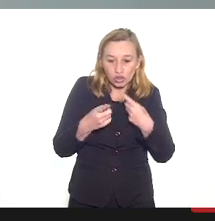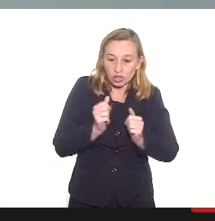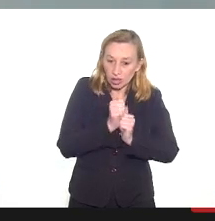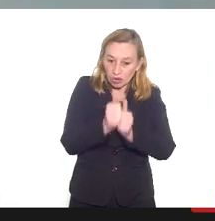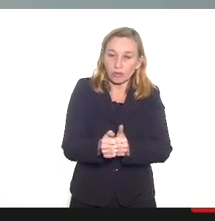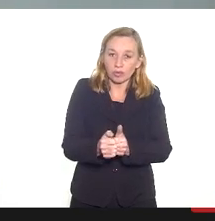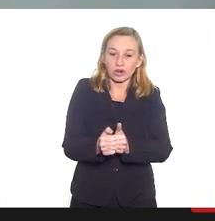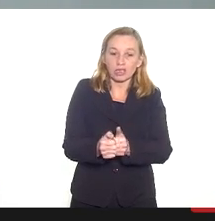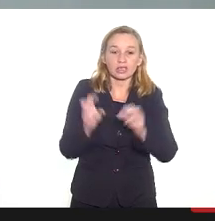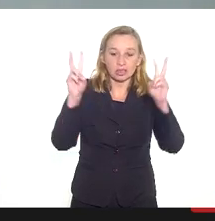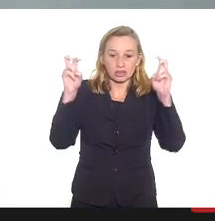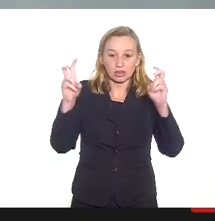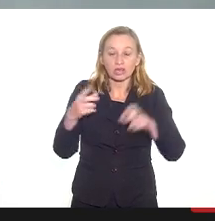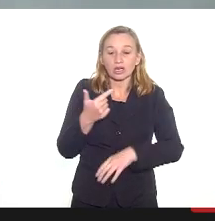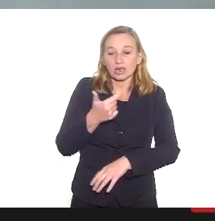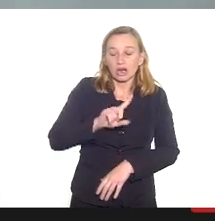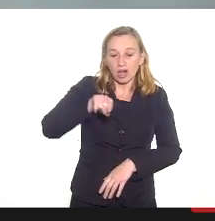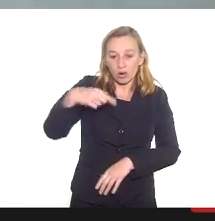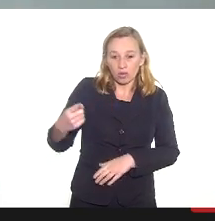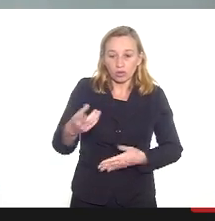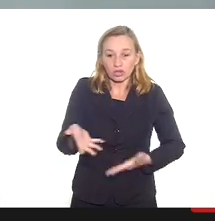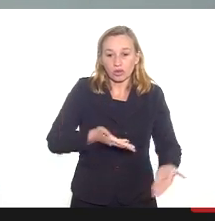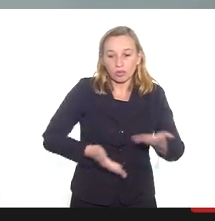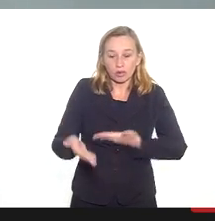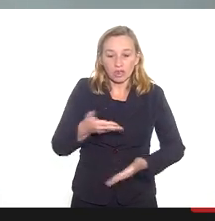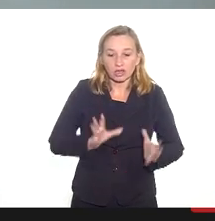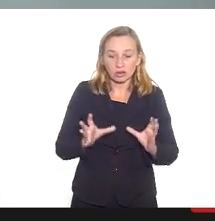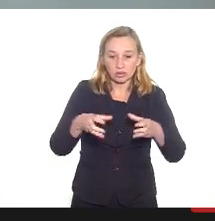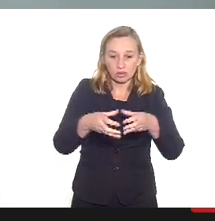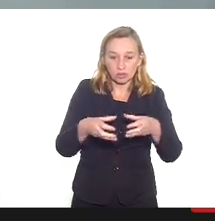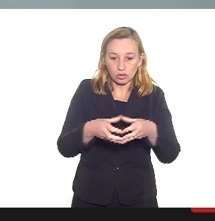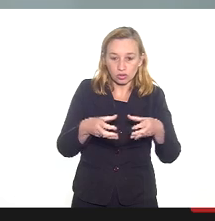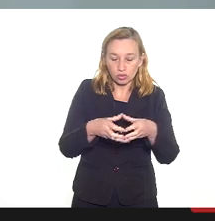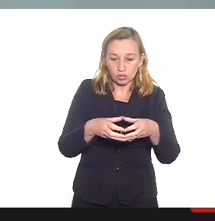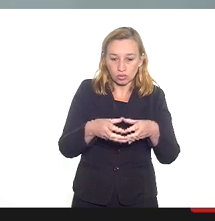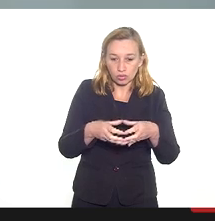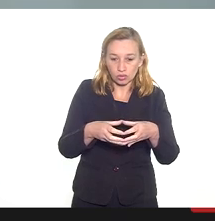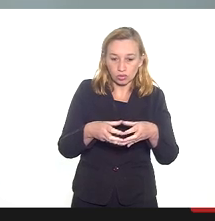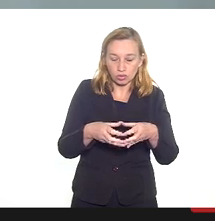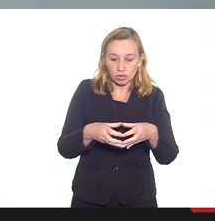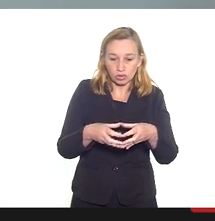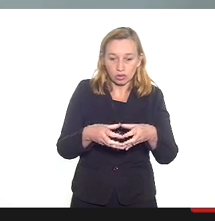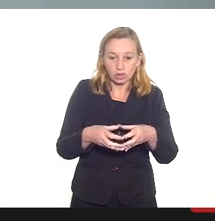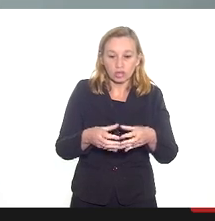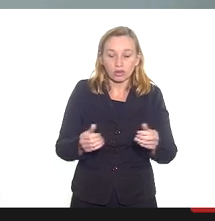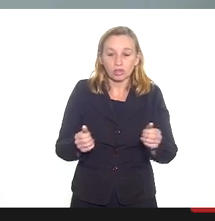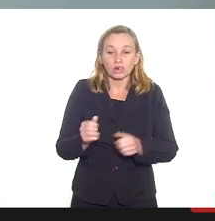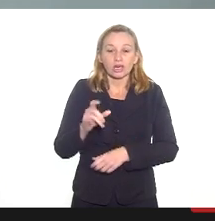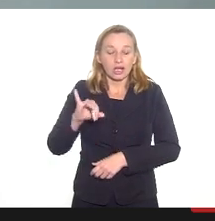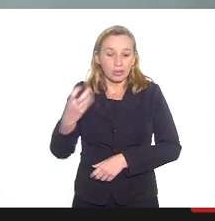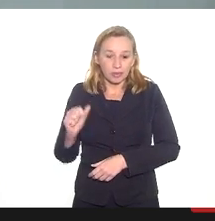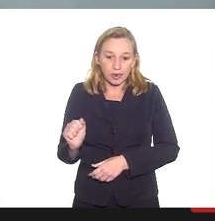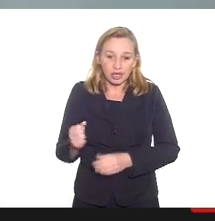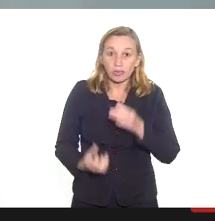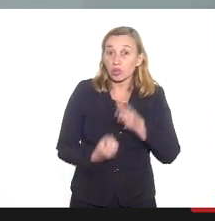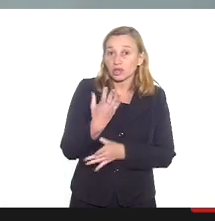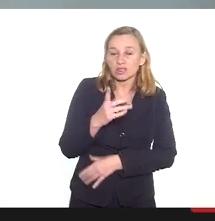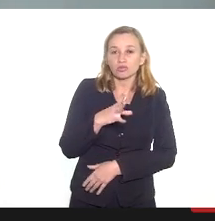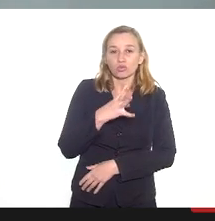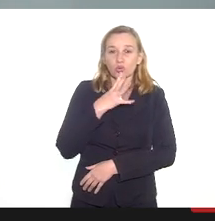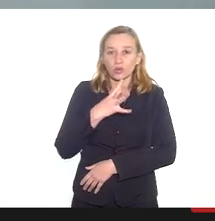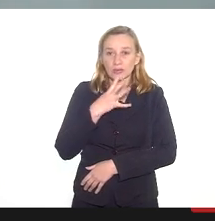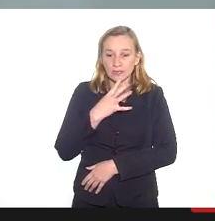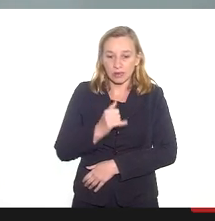acompanhar essa questão. A outra é compartilhar com o conjunto dos coletivos envolvidos da campanha a produção de